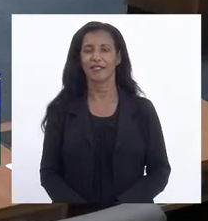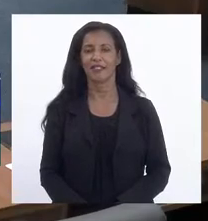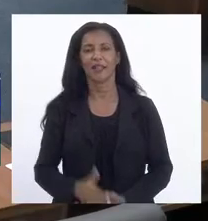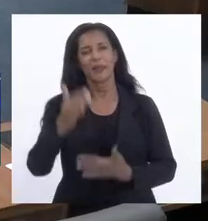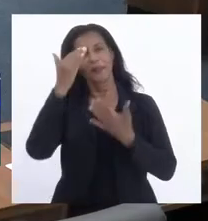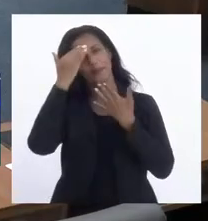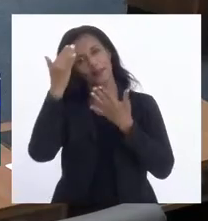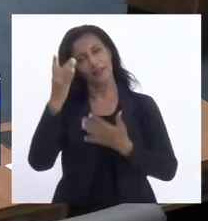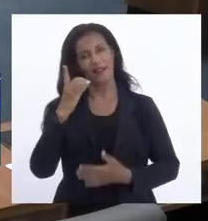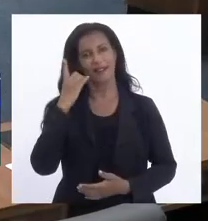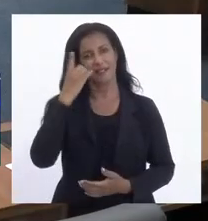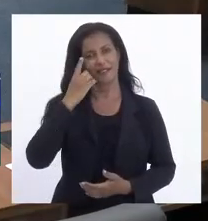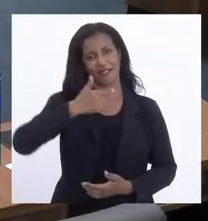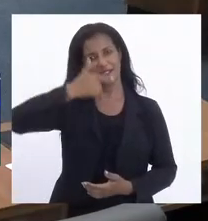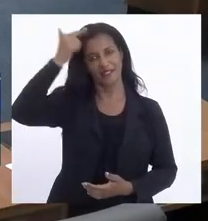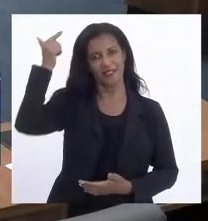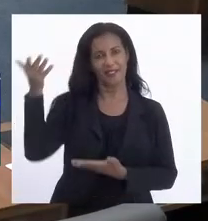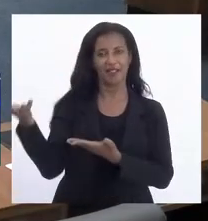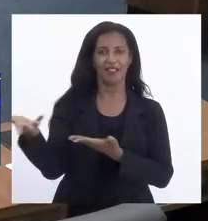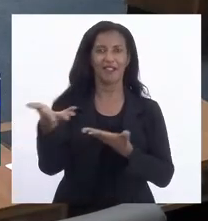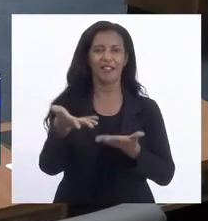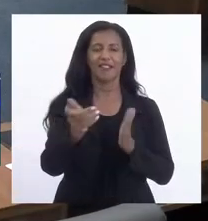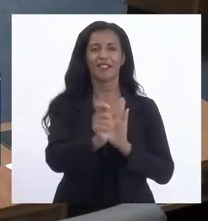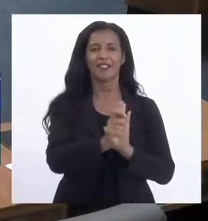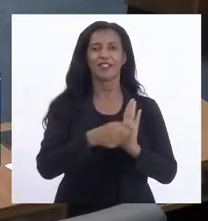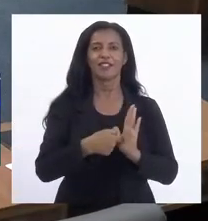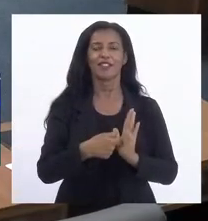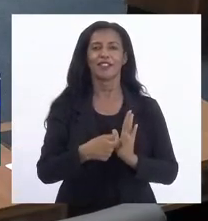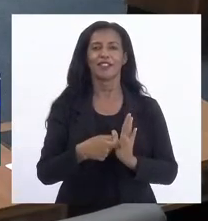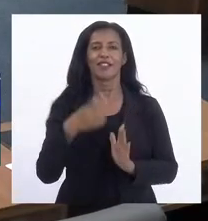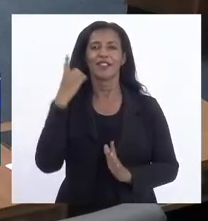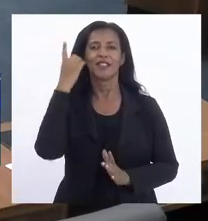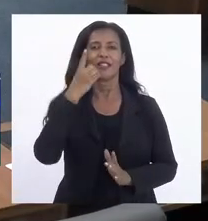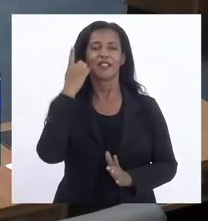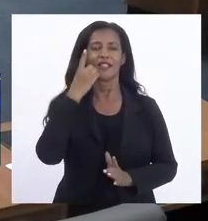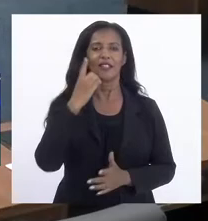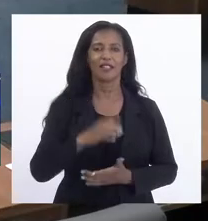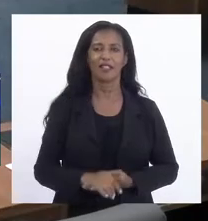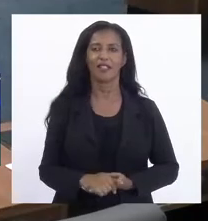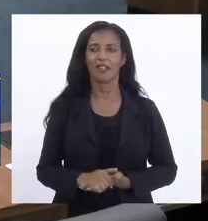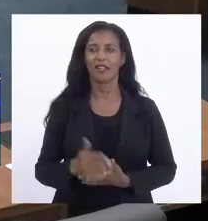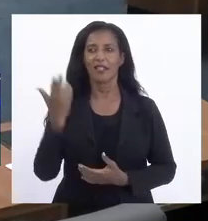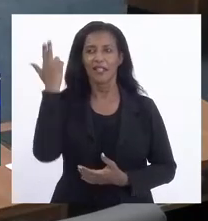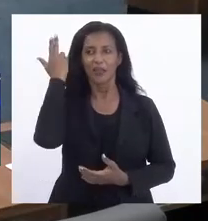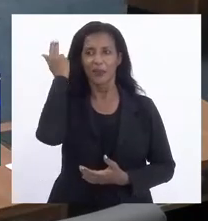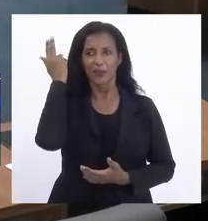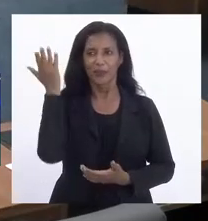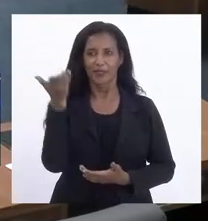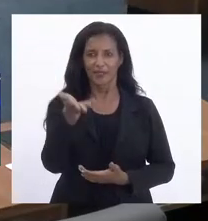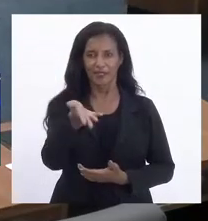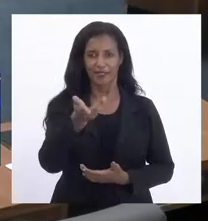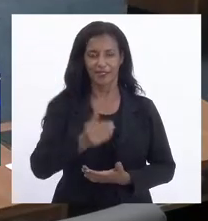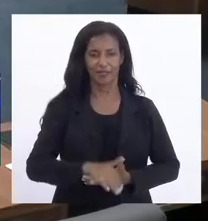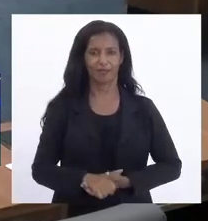líder, deputado Luiz Paulo. Próximo orador inscrito é o nobre deputado Eliomar Coelho.